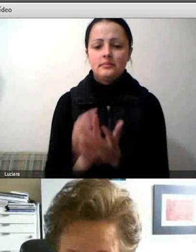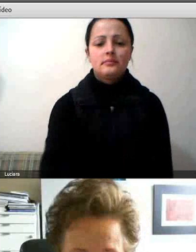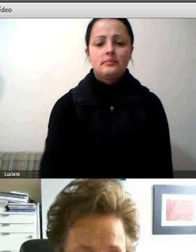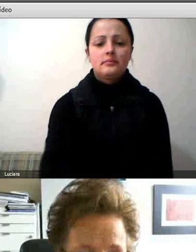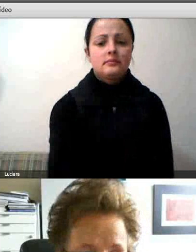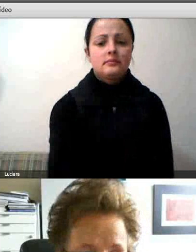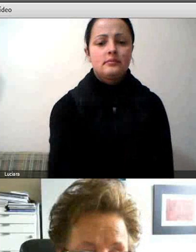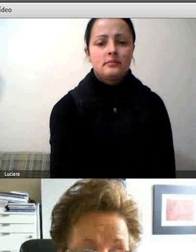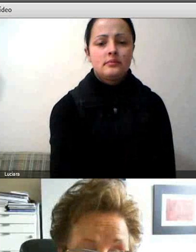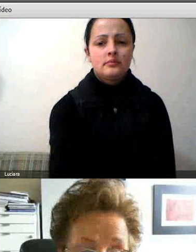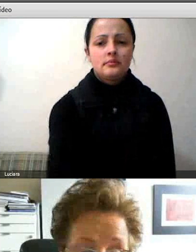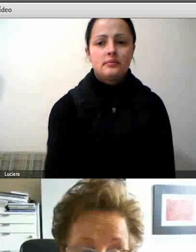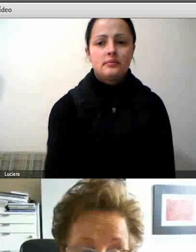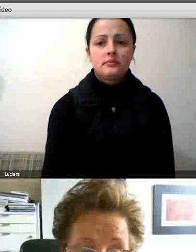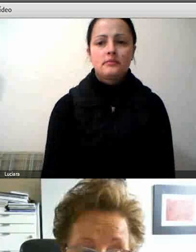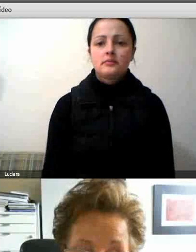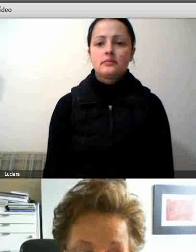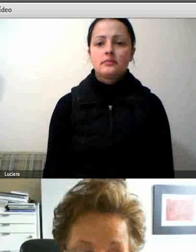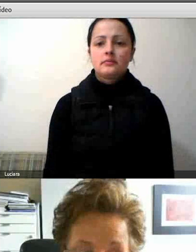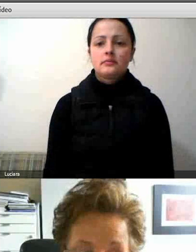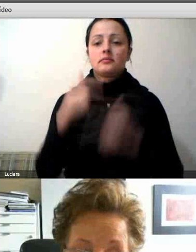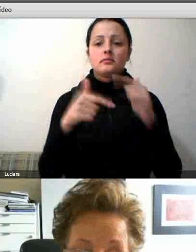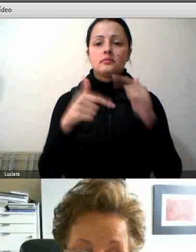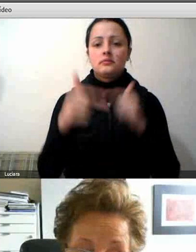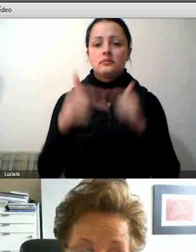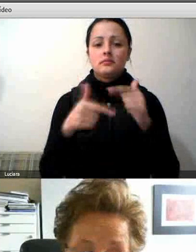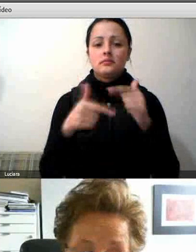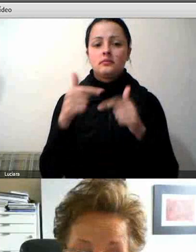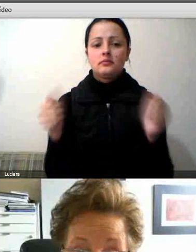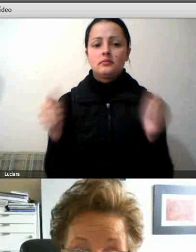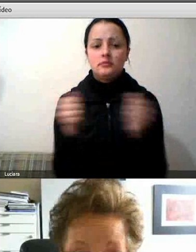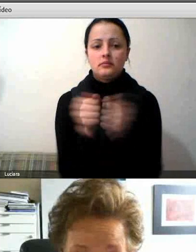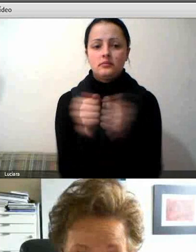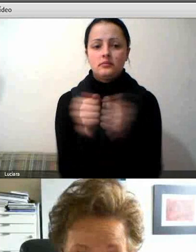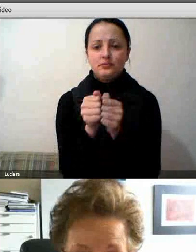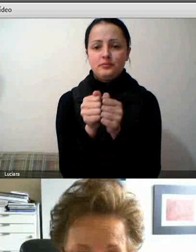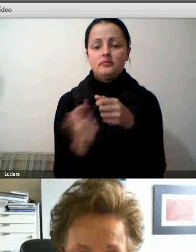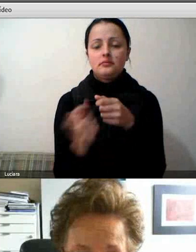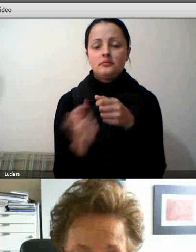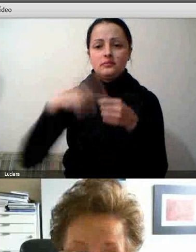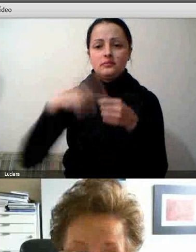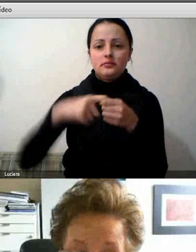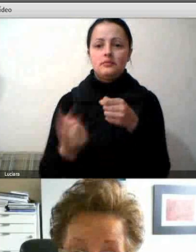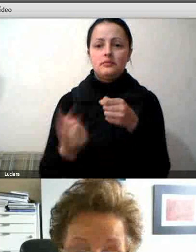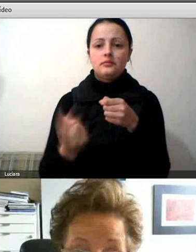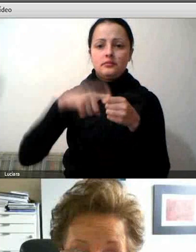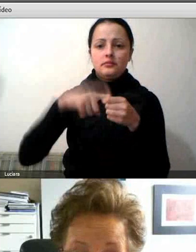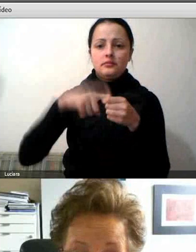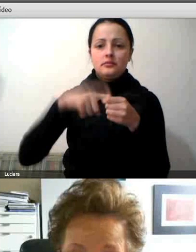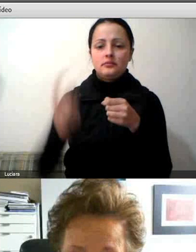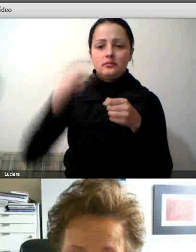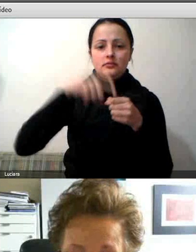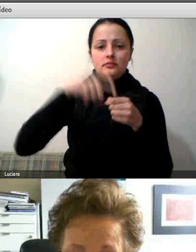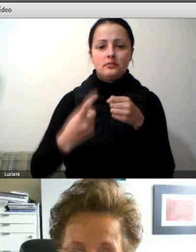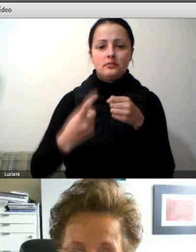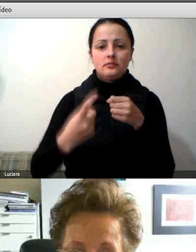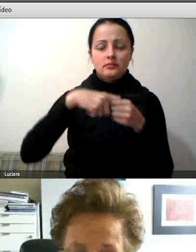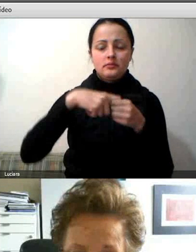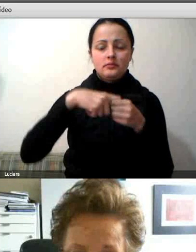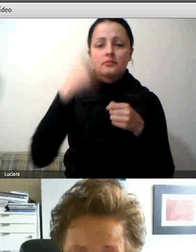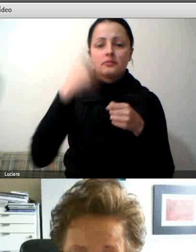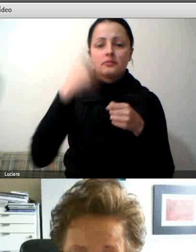Blog. Intensificar apoio e trabalho colaborativo com municípios interessados, porque o Estado está aberto